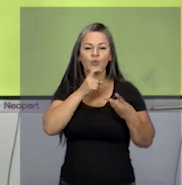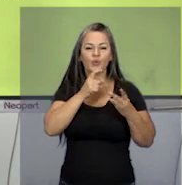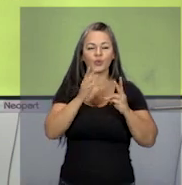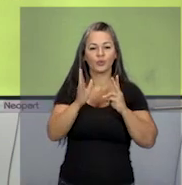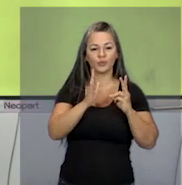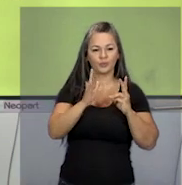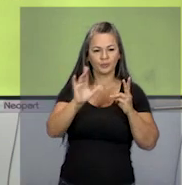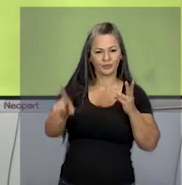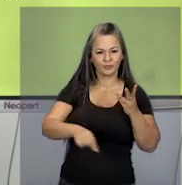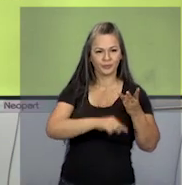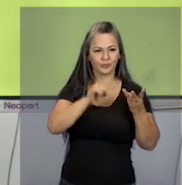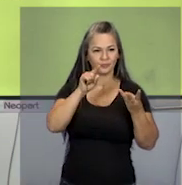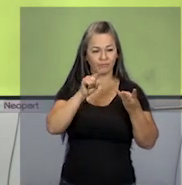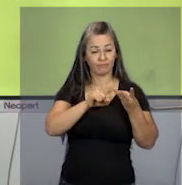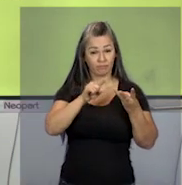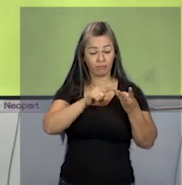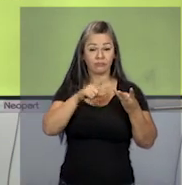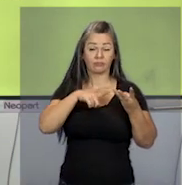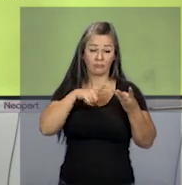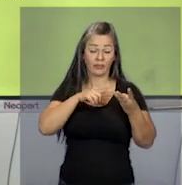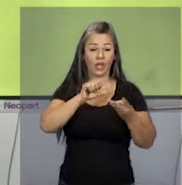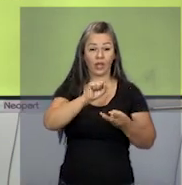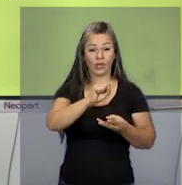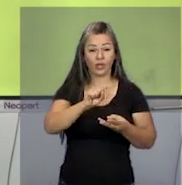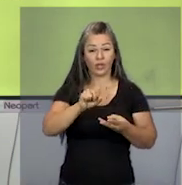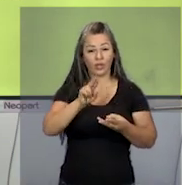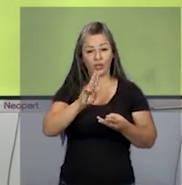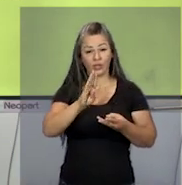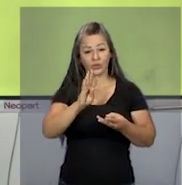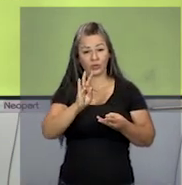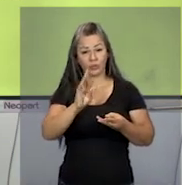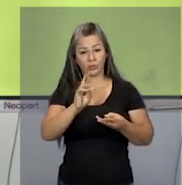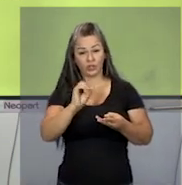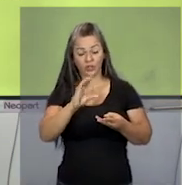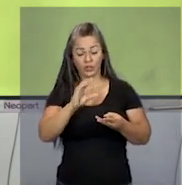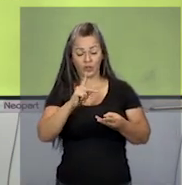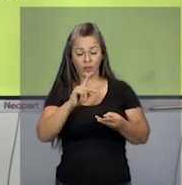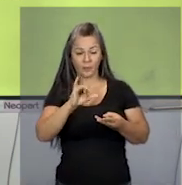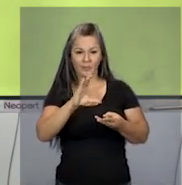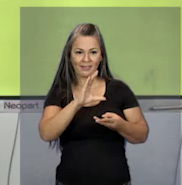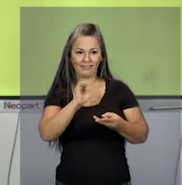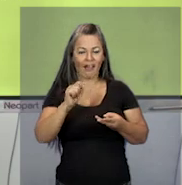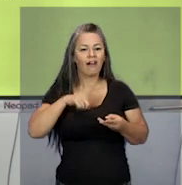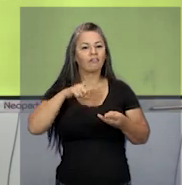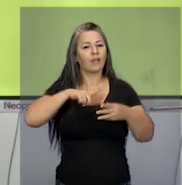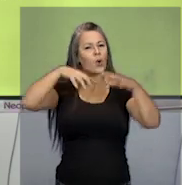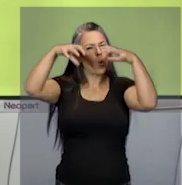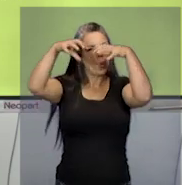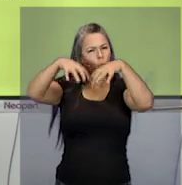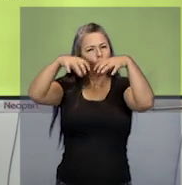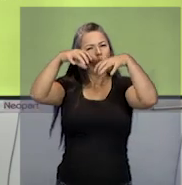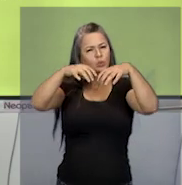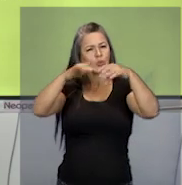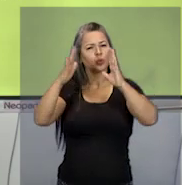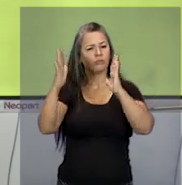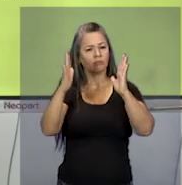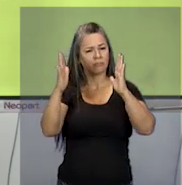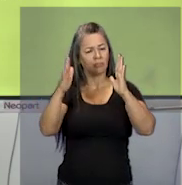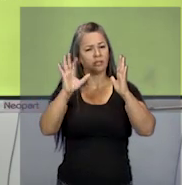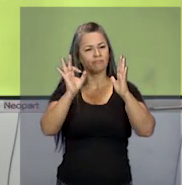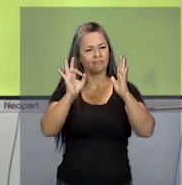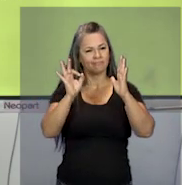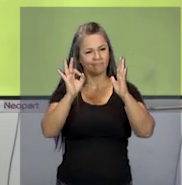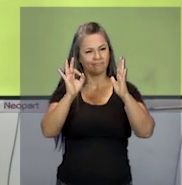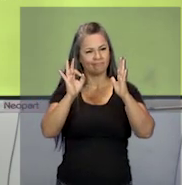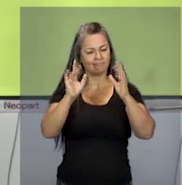né? Regime de chuva praticamente regular, ok? A hidrografia, nós temos a presença de 3